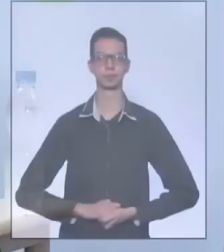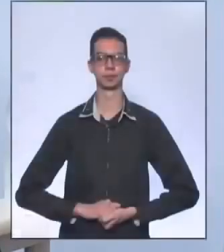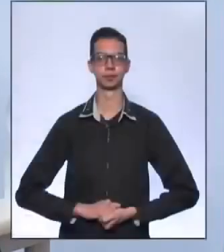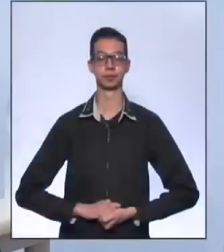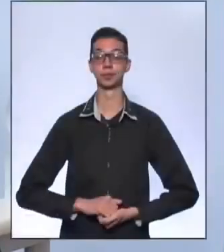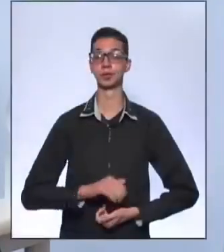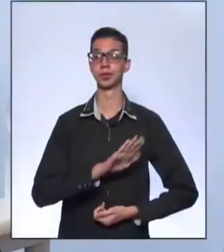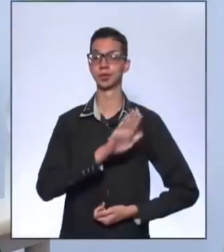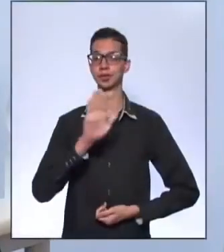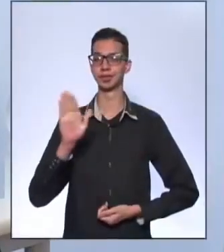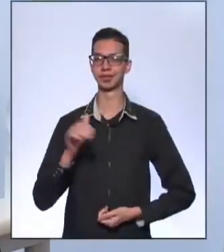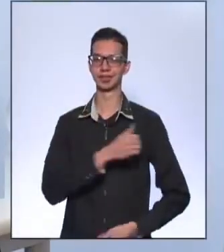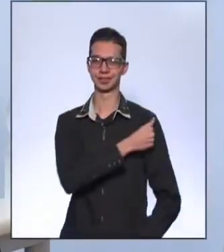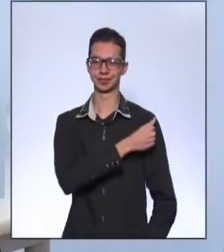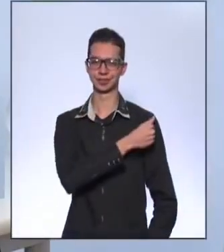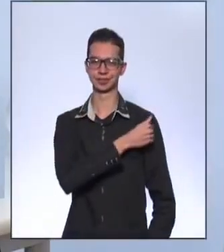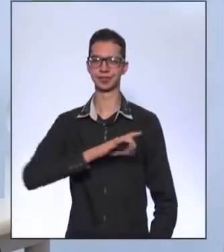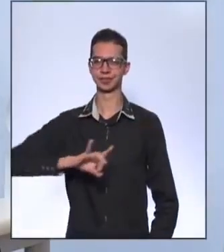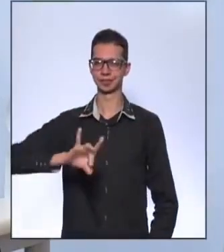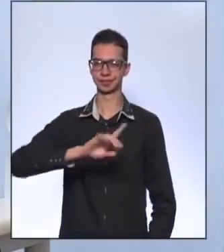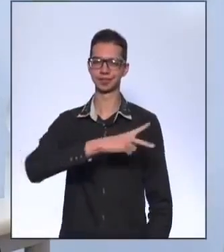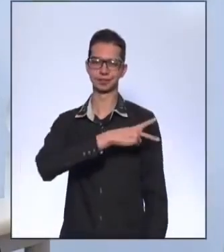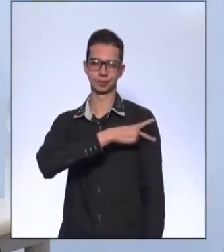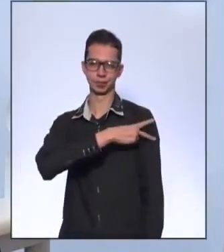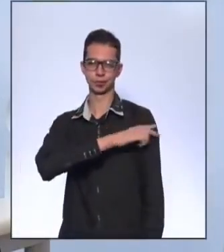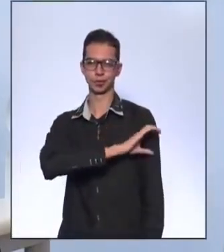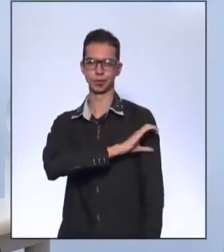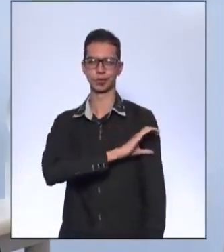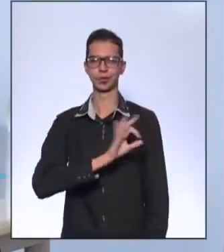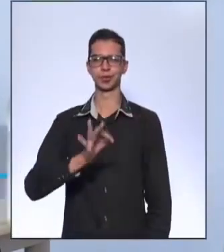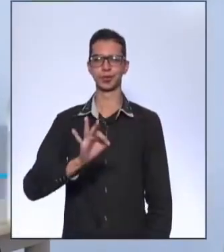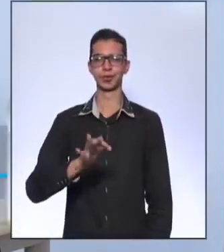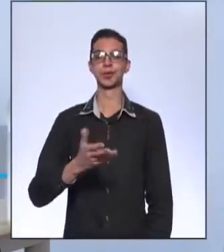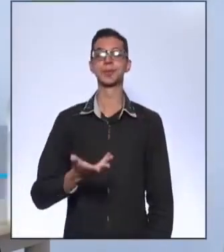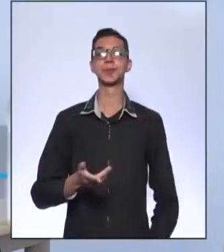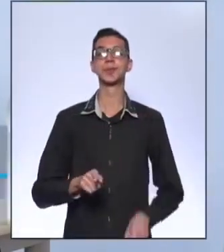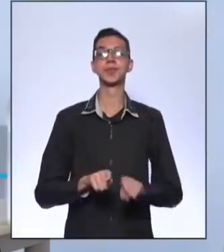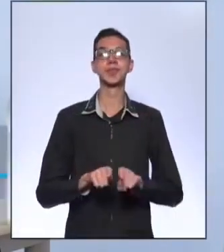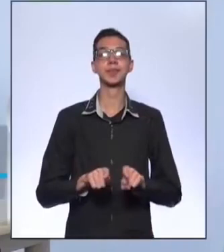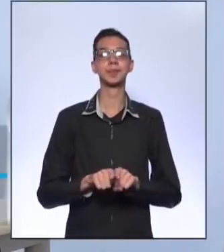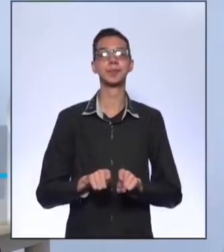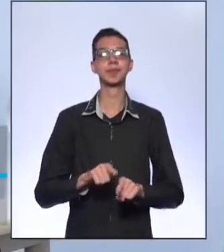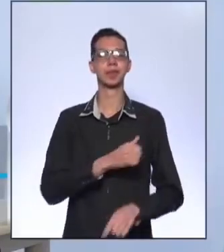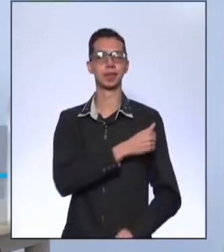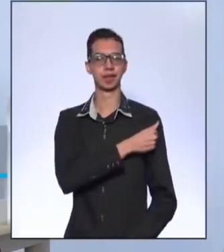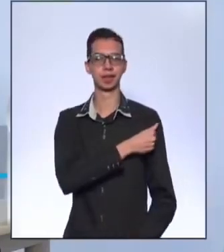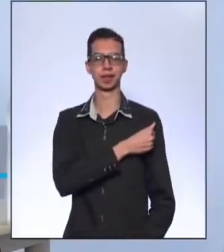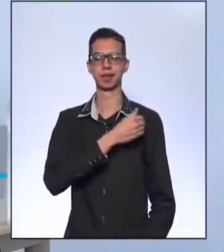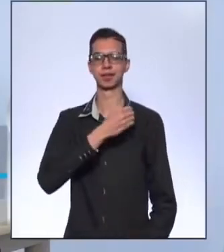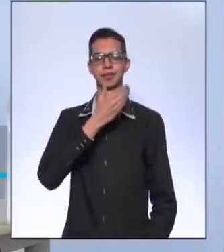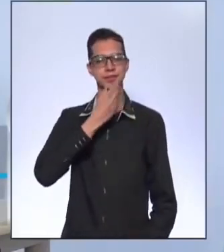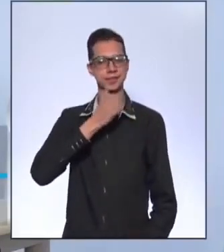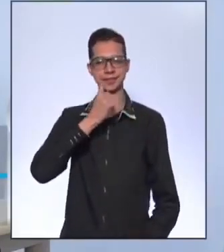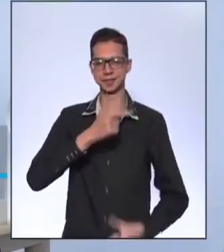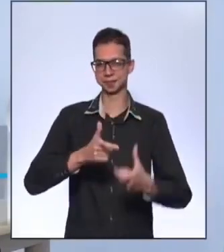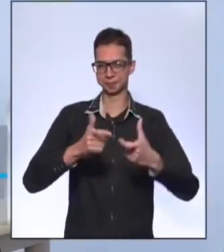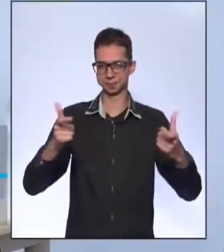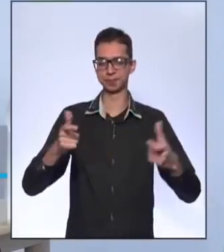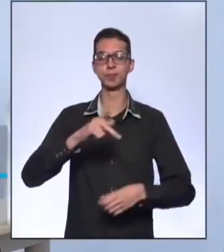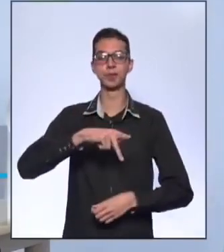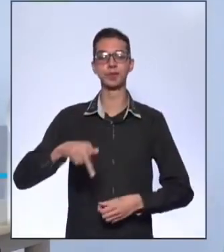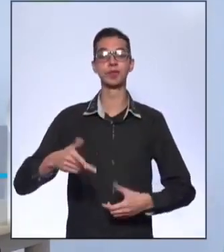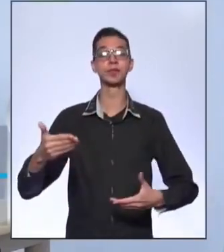Olá aluno aluna do 2º ano do ensino médio alunos professores e demais é que estão participando